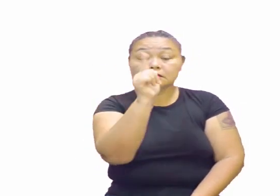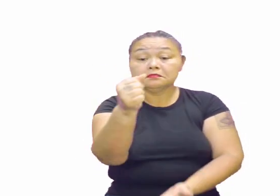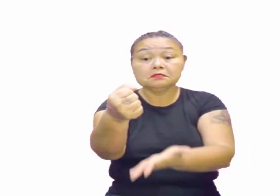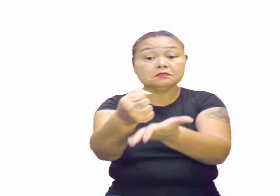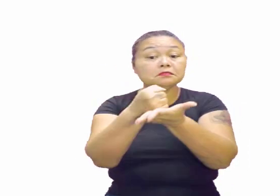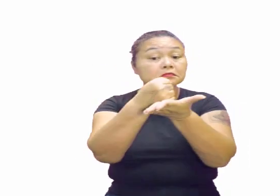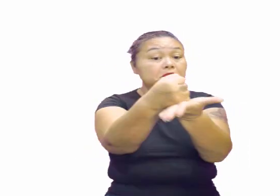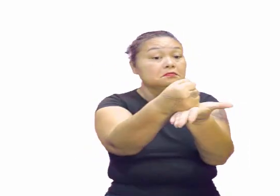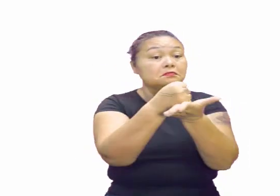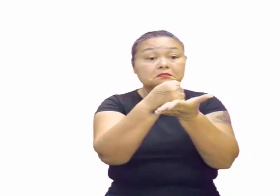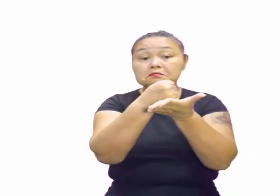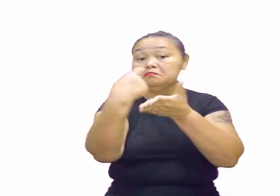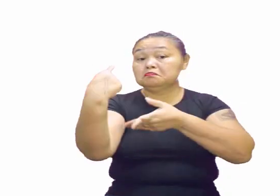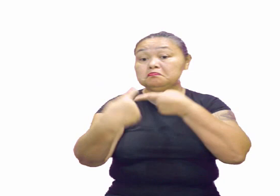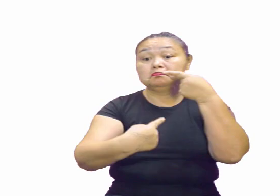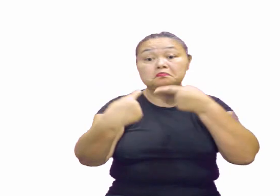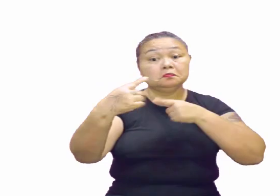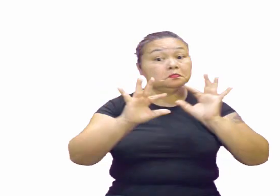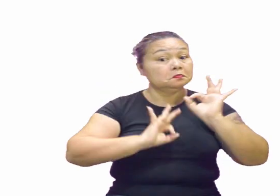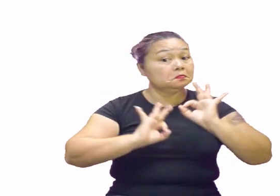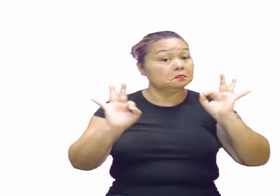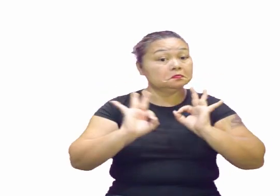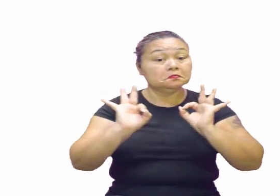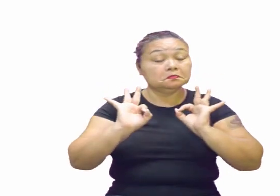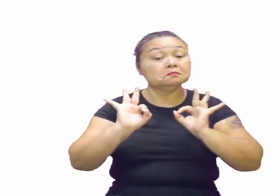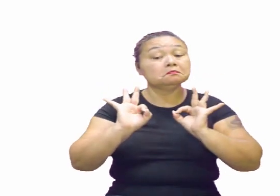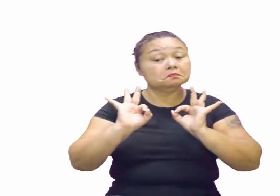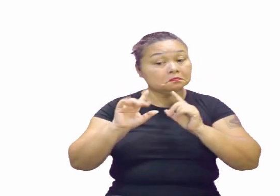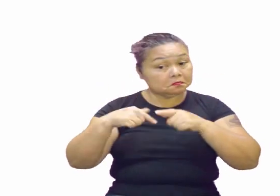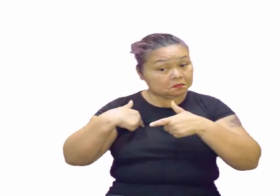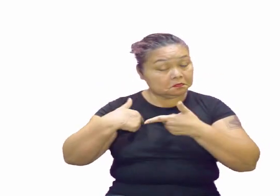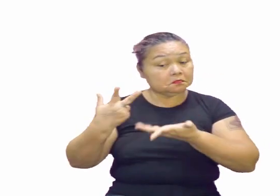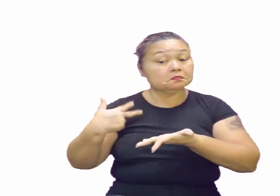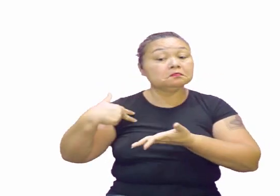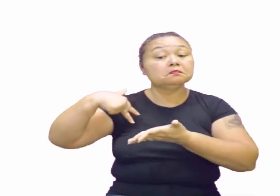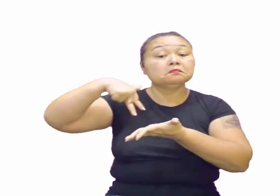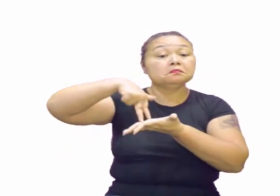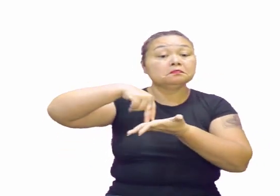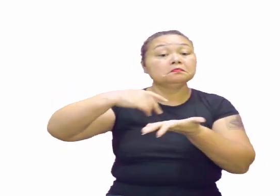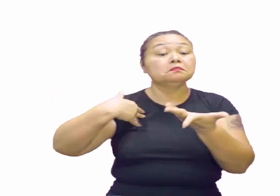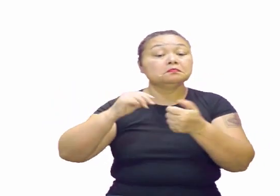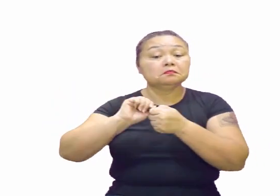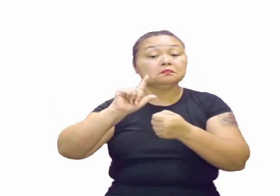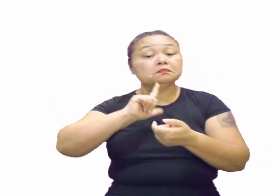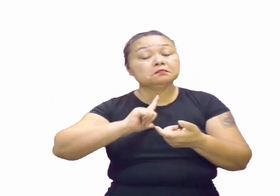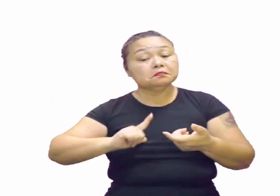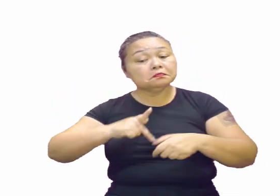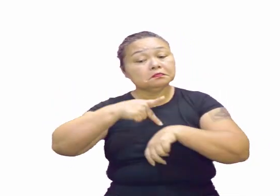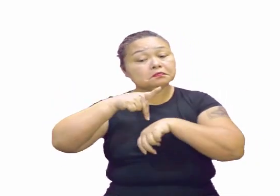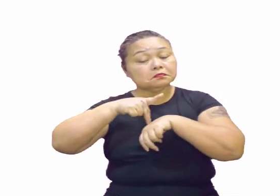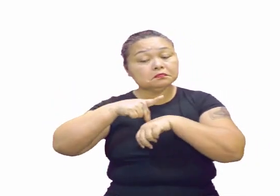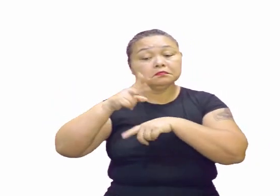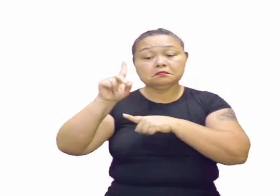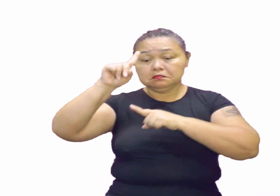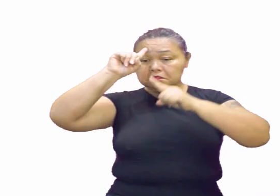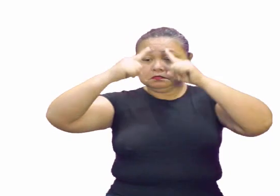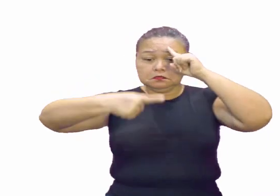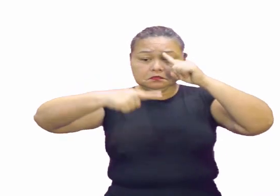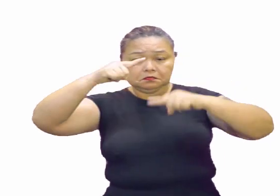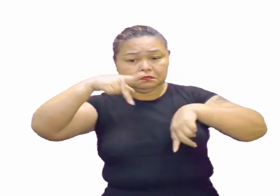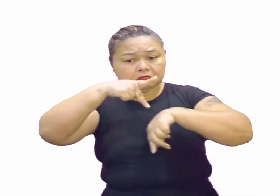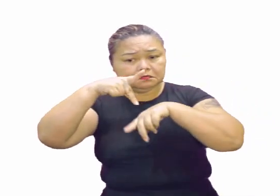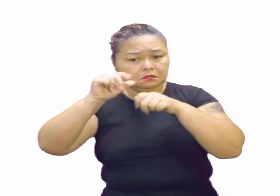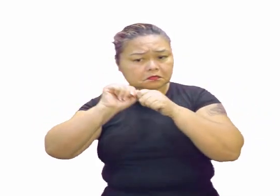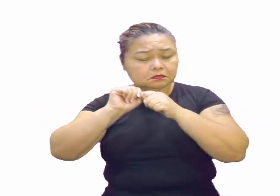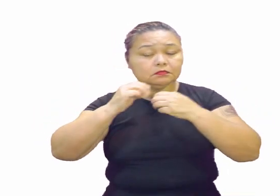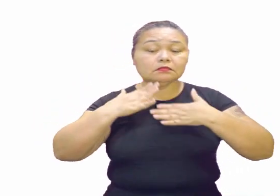conseguiu apoio político para governar o país com tranquilidade. Ele